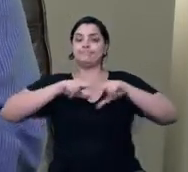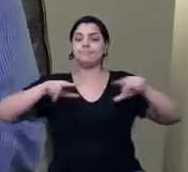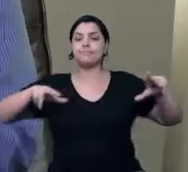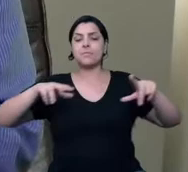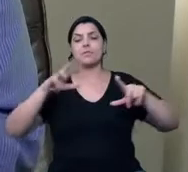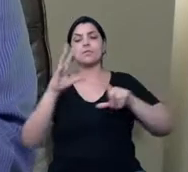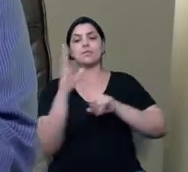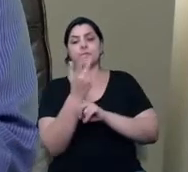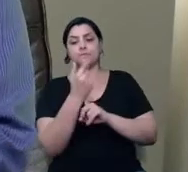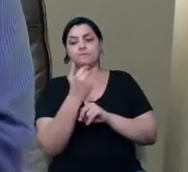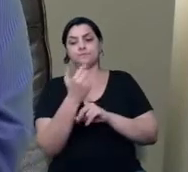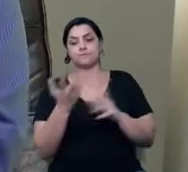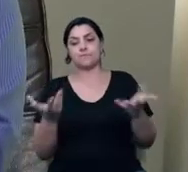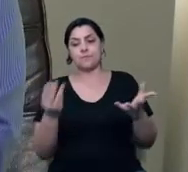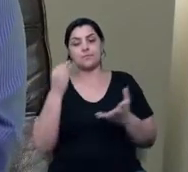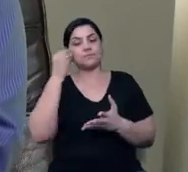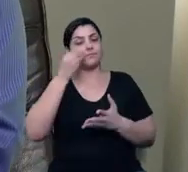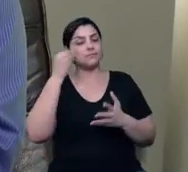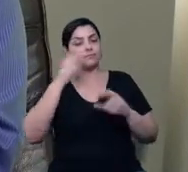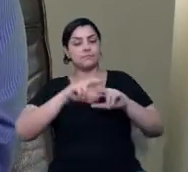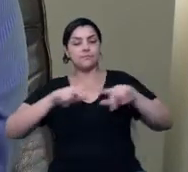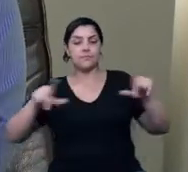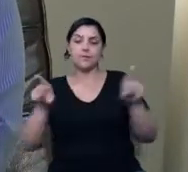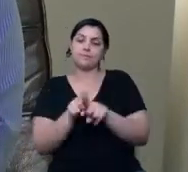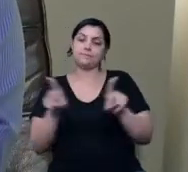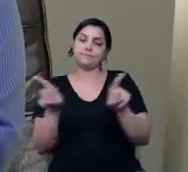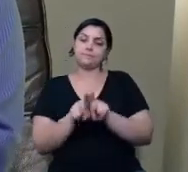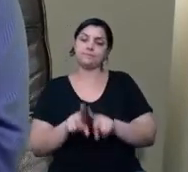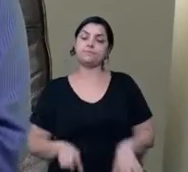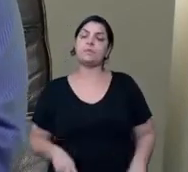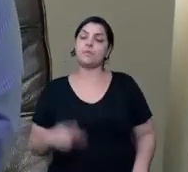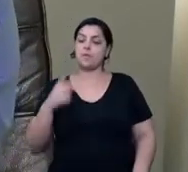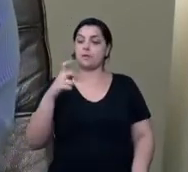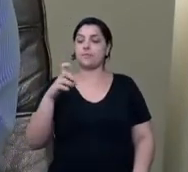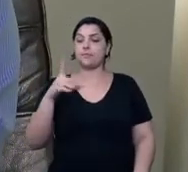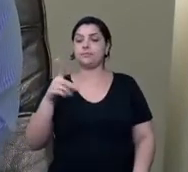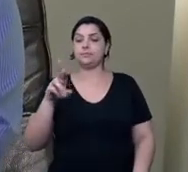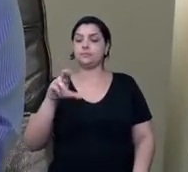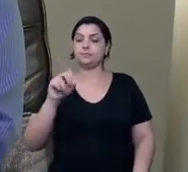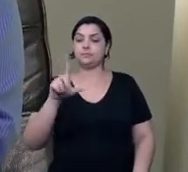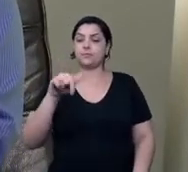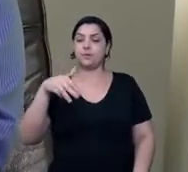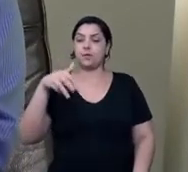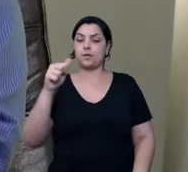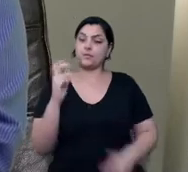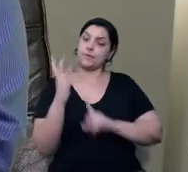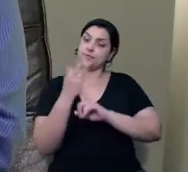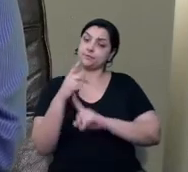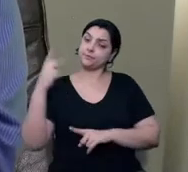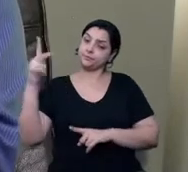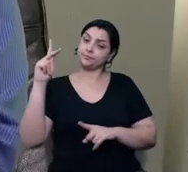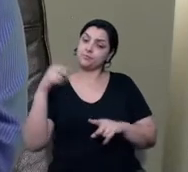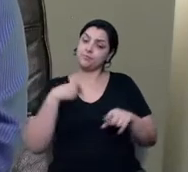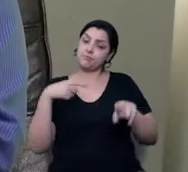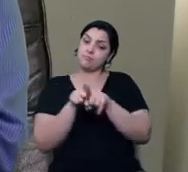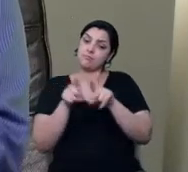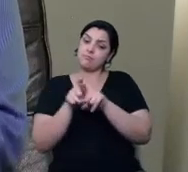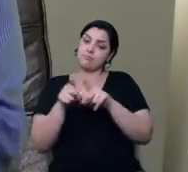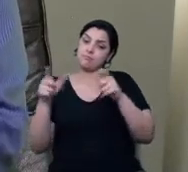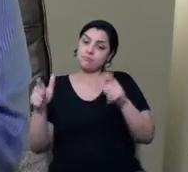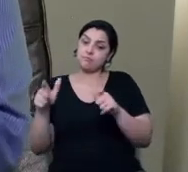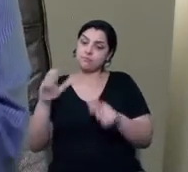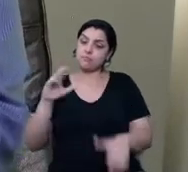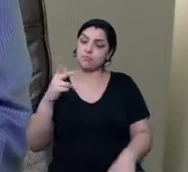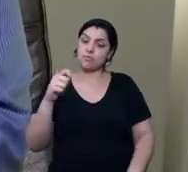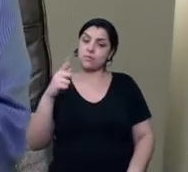e experimentando coisas, né? Tem o ateliê de Pedro Lima também, que é um artista plástico lá da minha região, que pinta a Chapada Diamantina, que a gente também